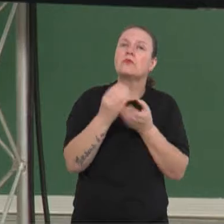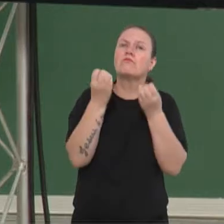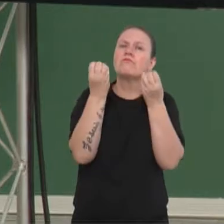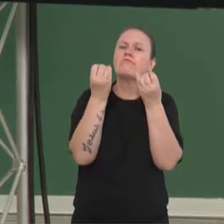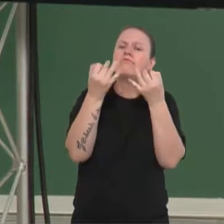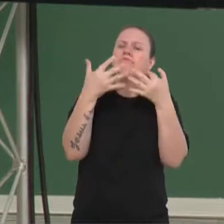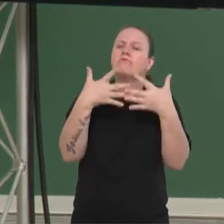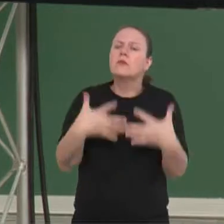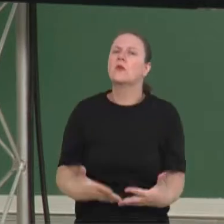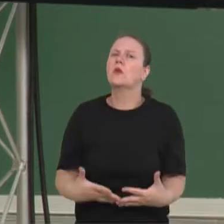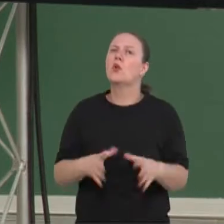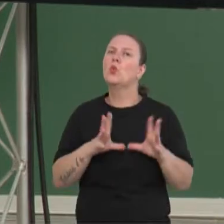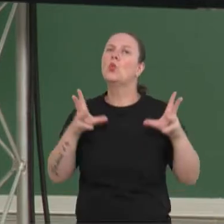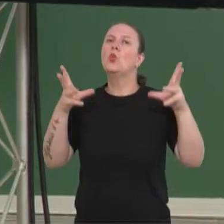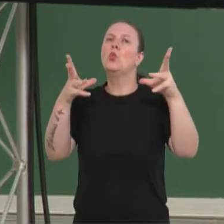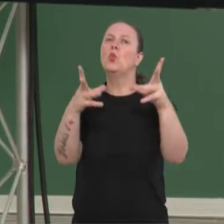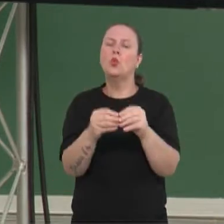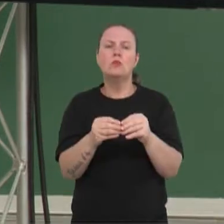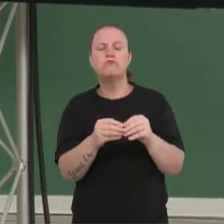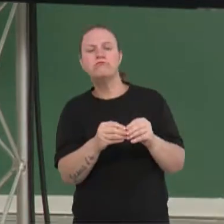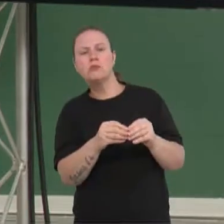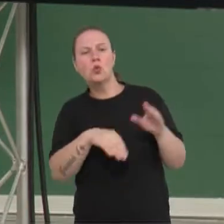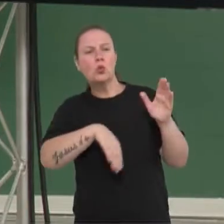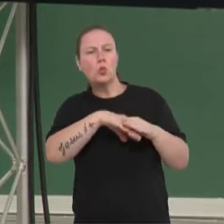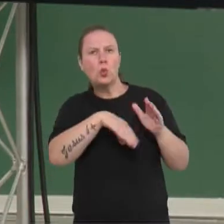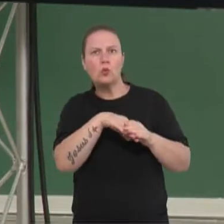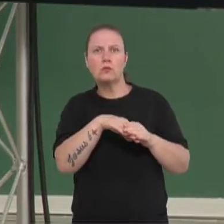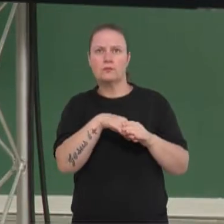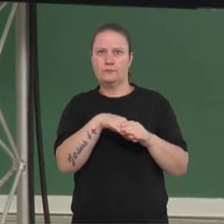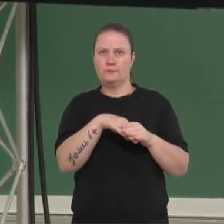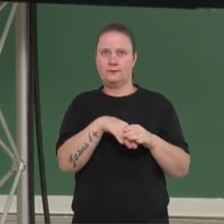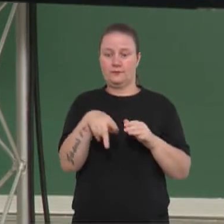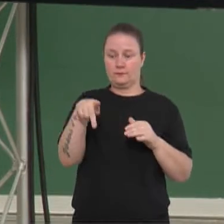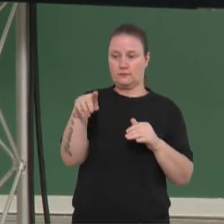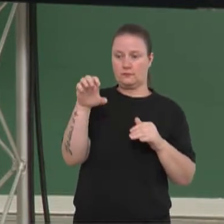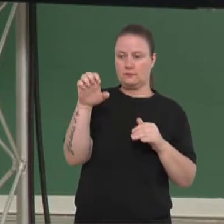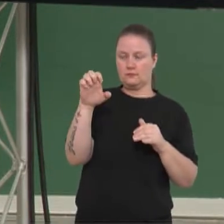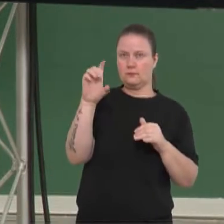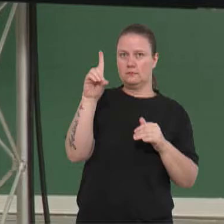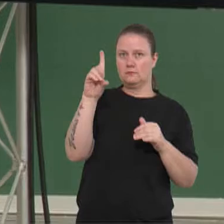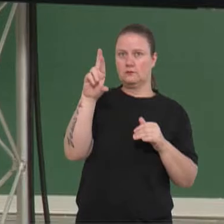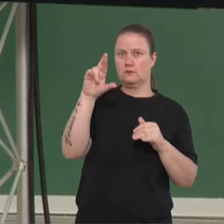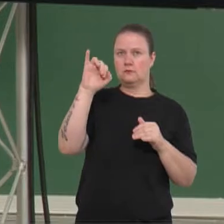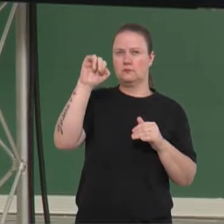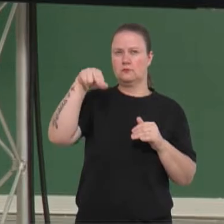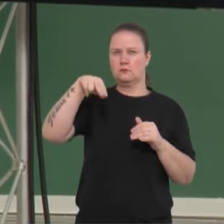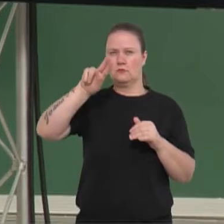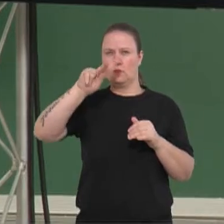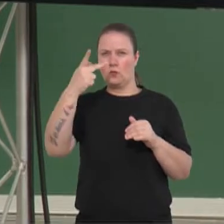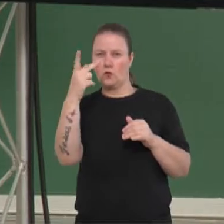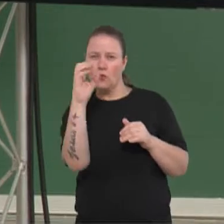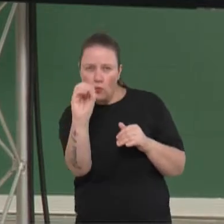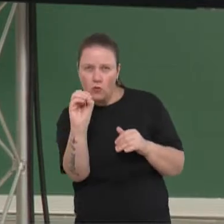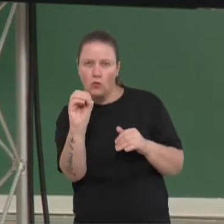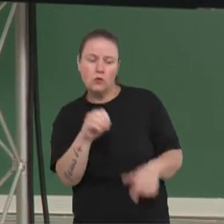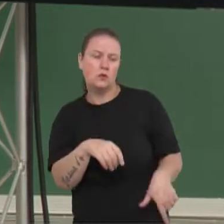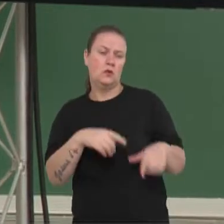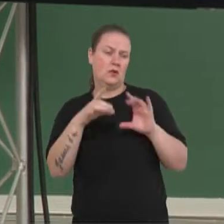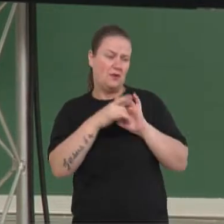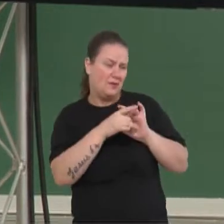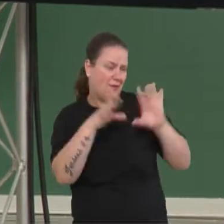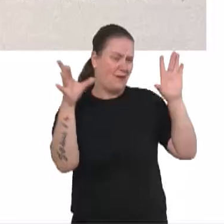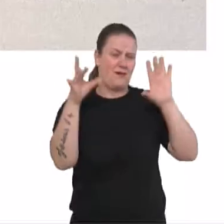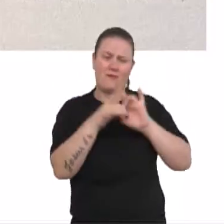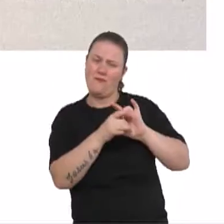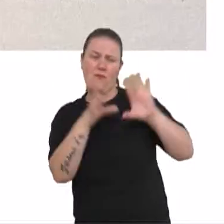descrição do jogo, tá? Observe, Pedrinho, reticências. Novamente eu venho aqui, ó, livre,